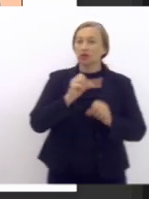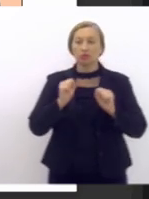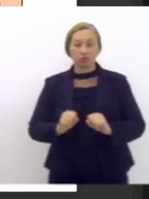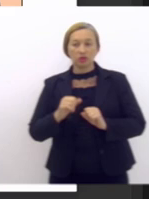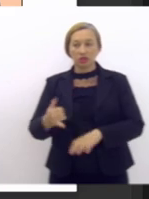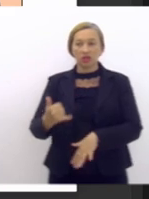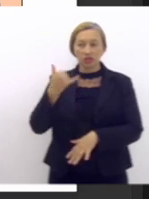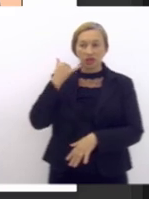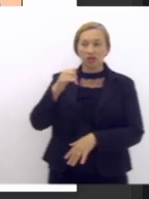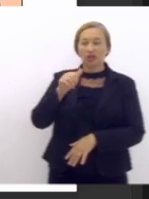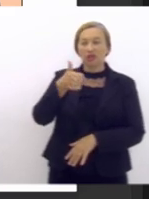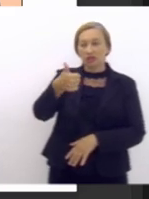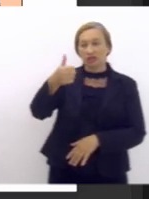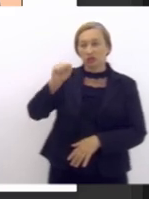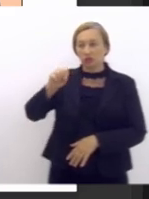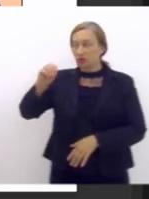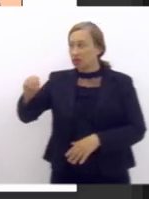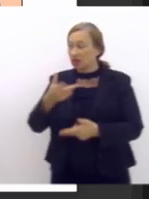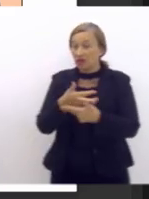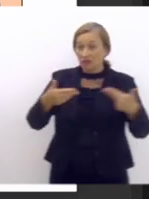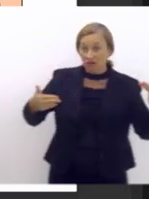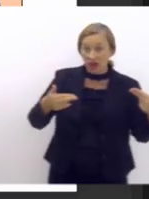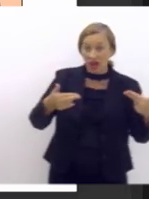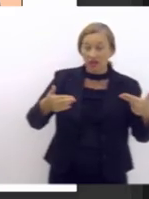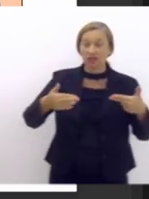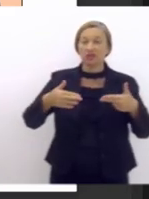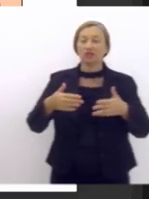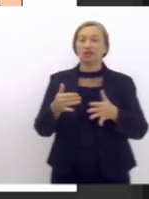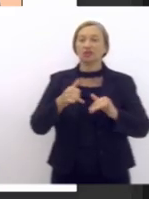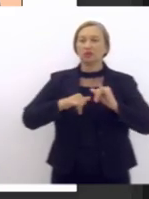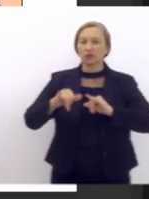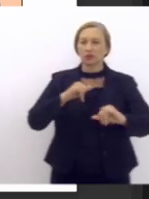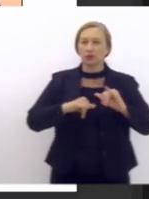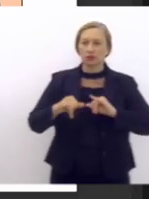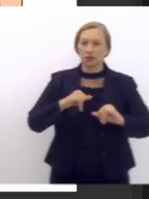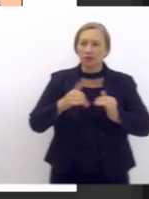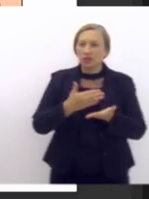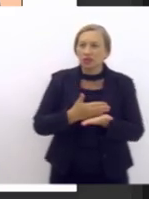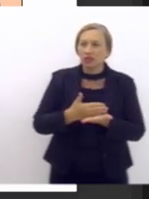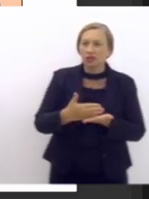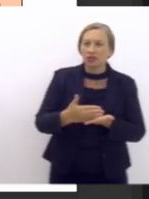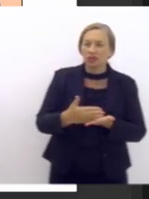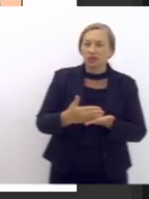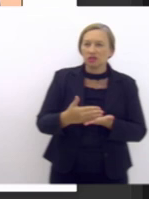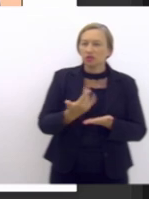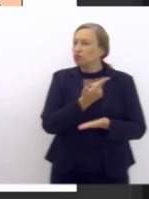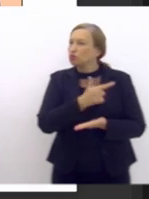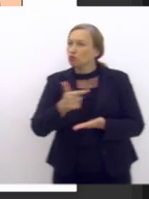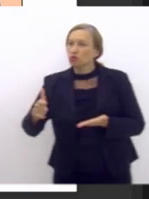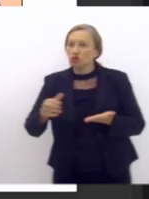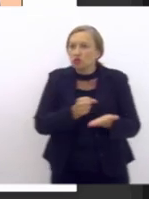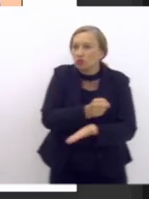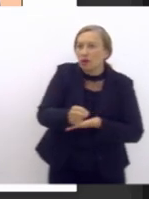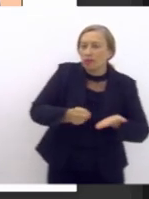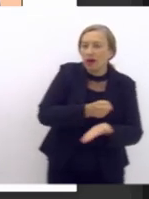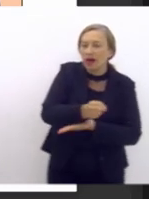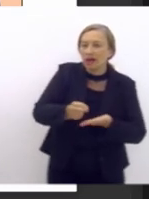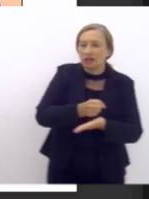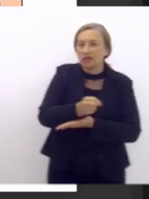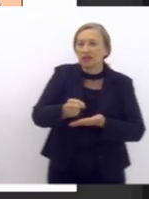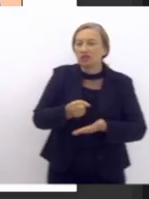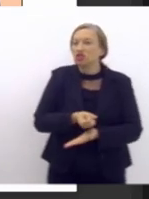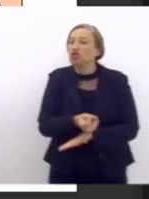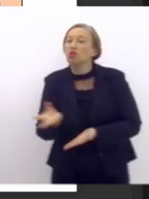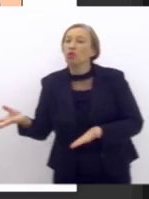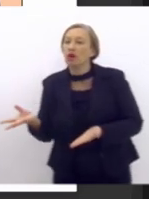Disque 180. Por serem muitas as portas de entrada sobre violência política, A gente não tinha um dado unificado de